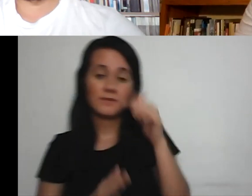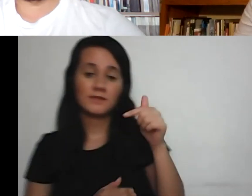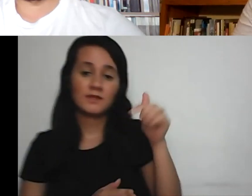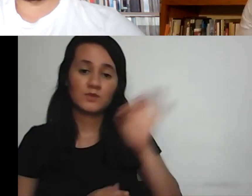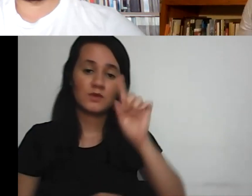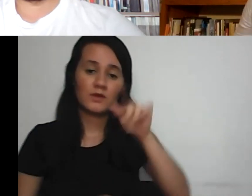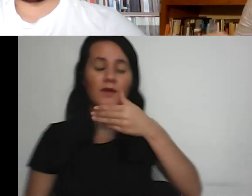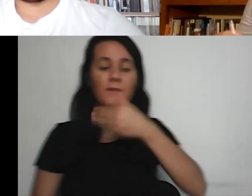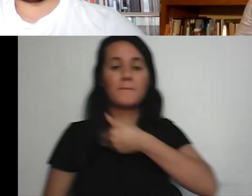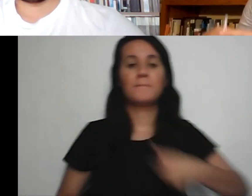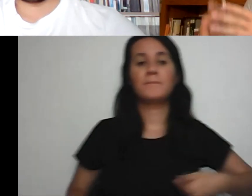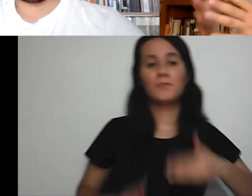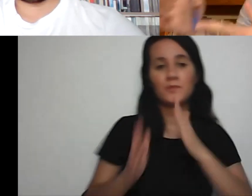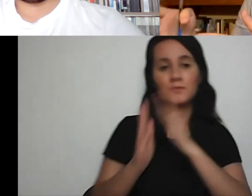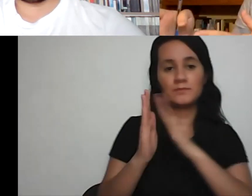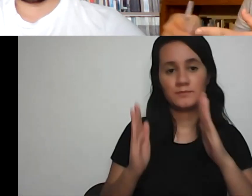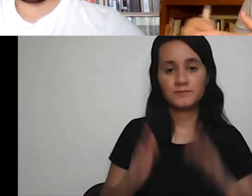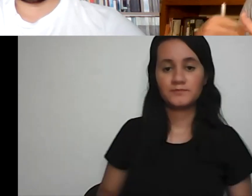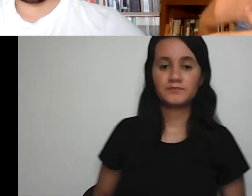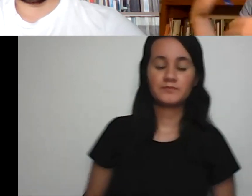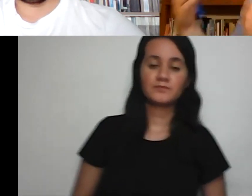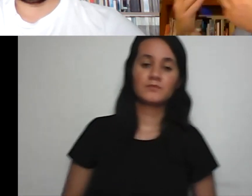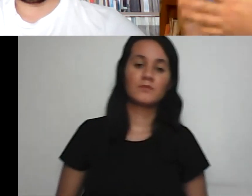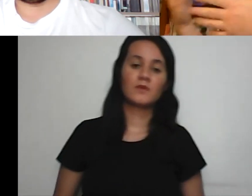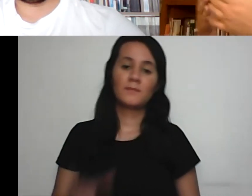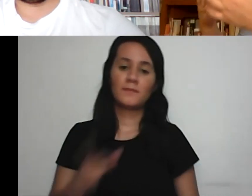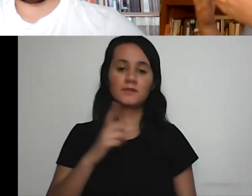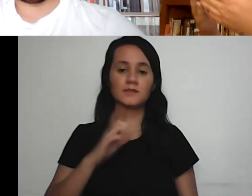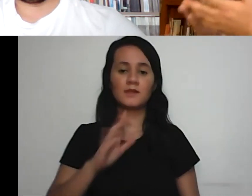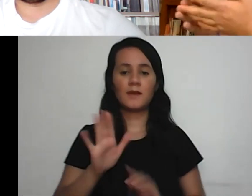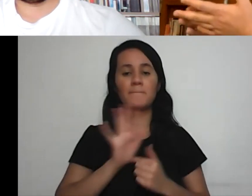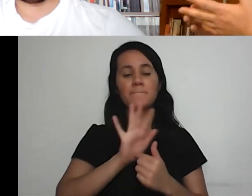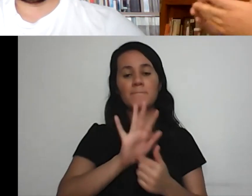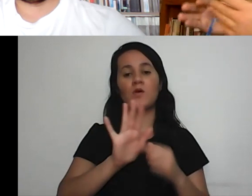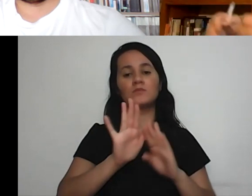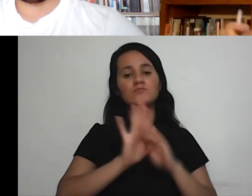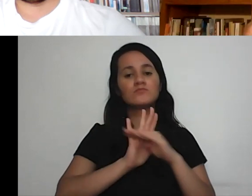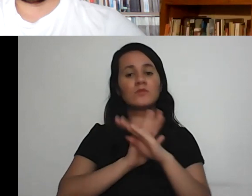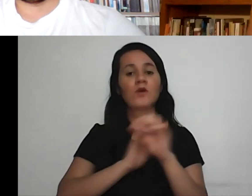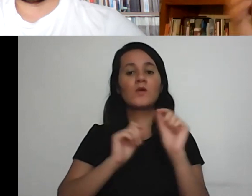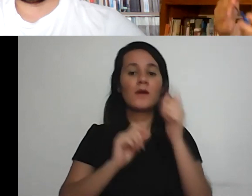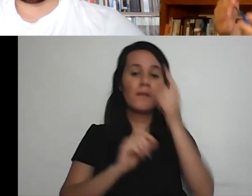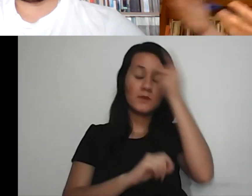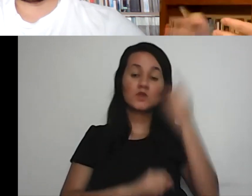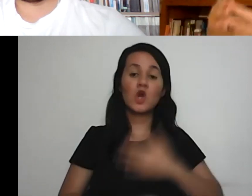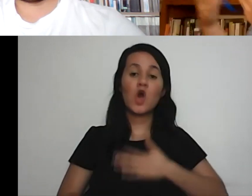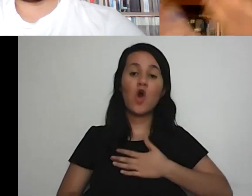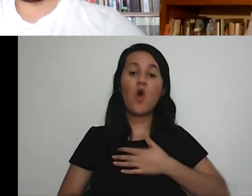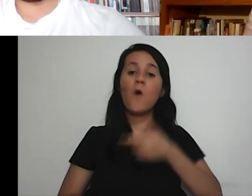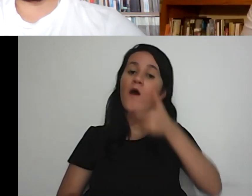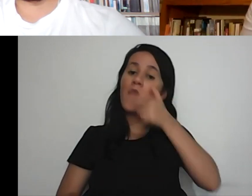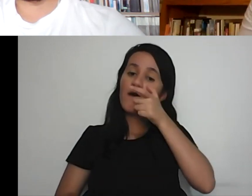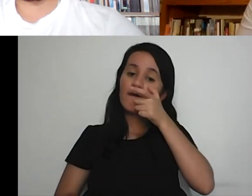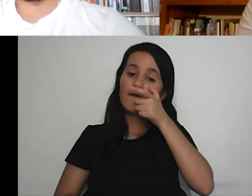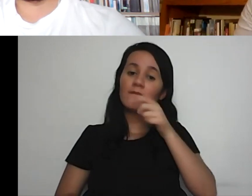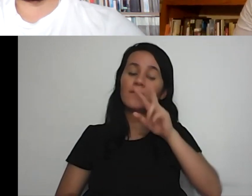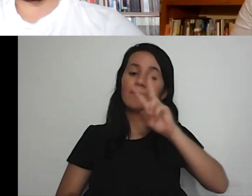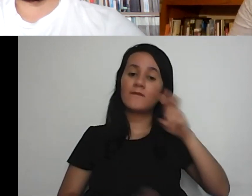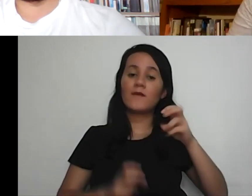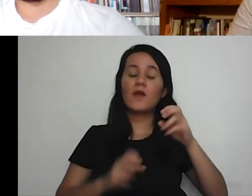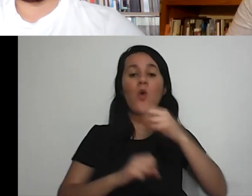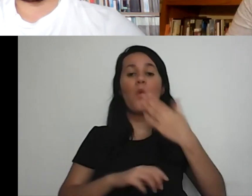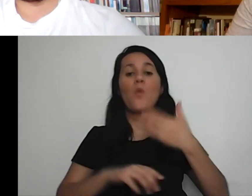públicas. Mas tem esse indicativo aqui do que as pessoas gostariam de ver nas bibliotecas e que as fariam frequentar mais a